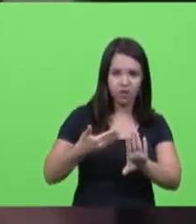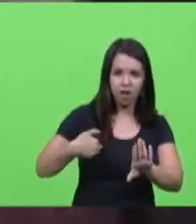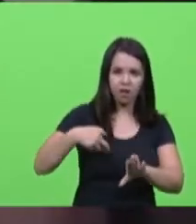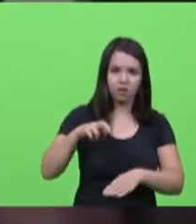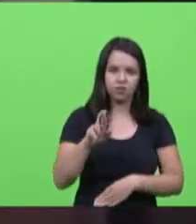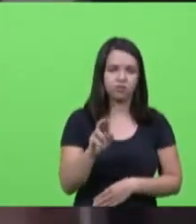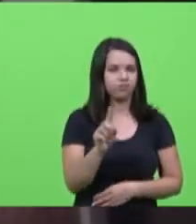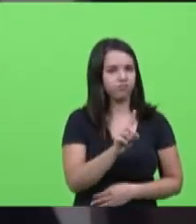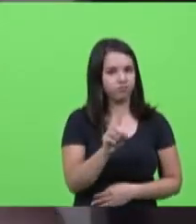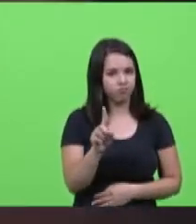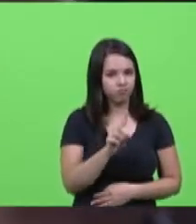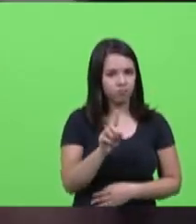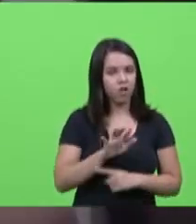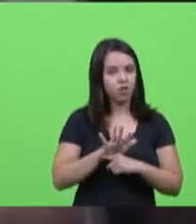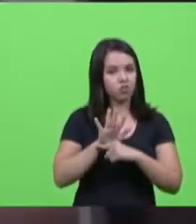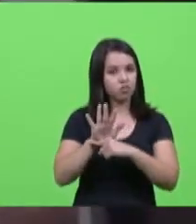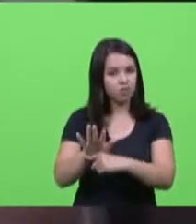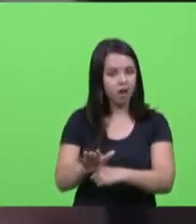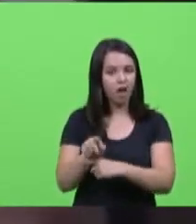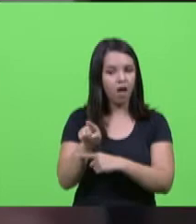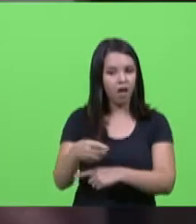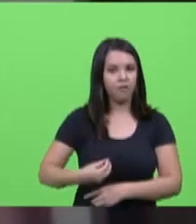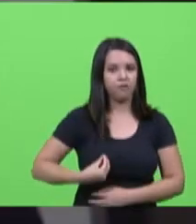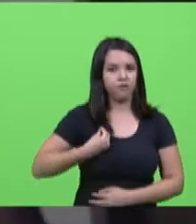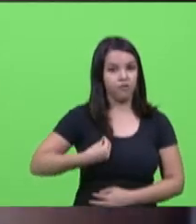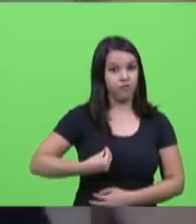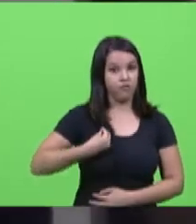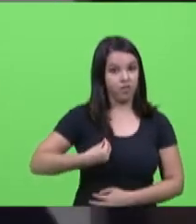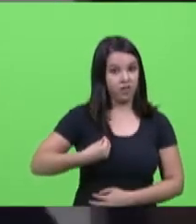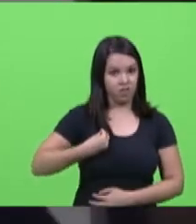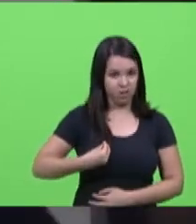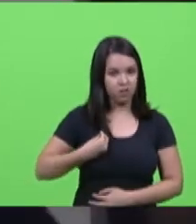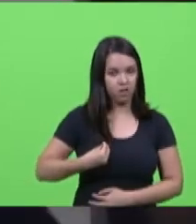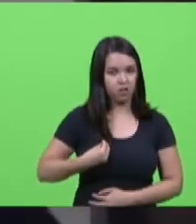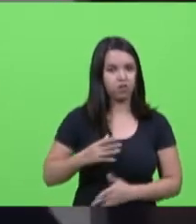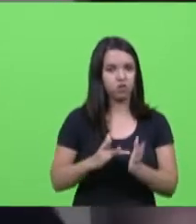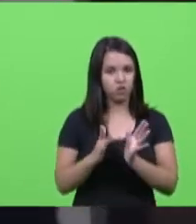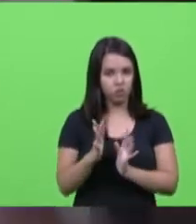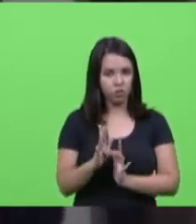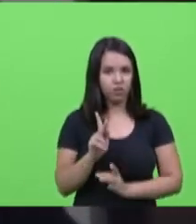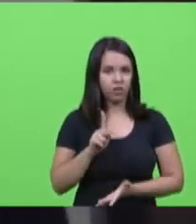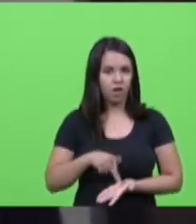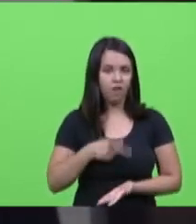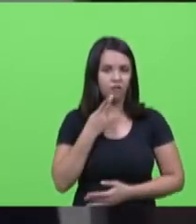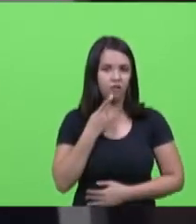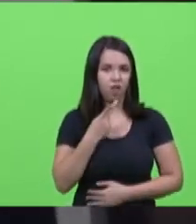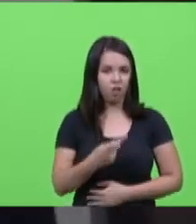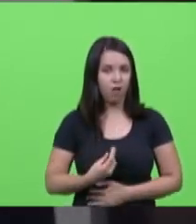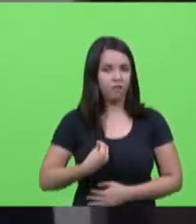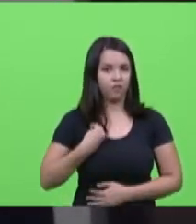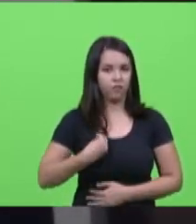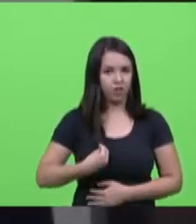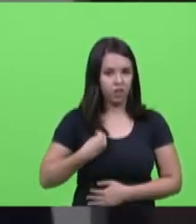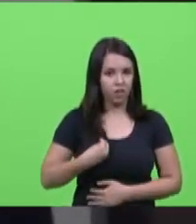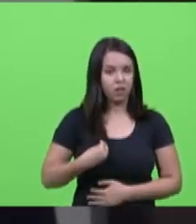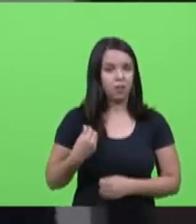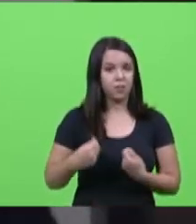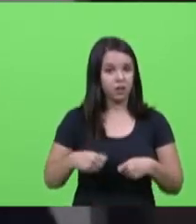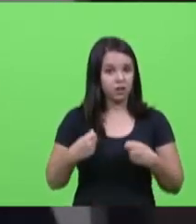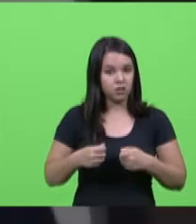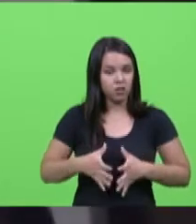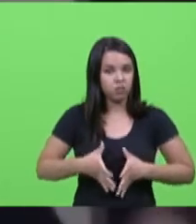fazer com que elas possam ter vida. Né? E o próprio Jesus Cristo falou, né, que a vida seja em abundância.